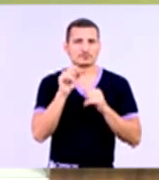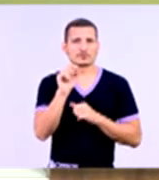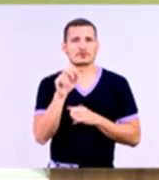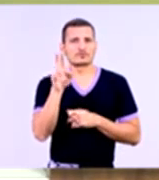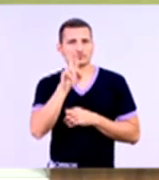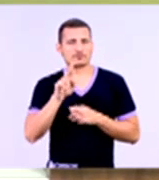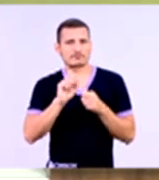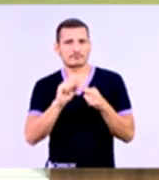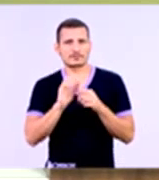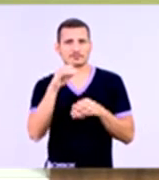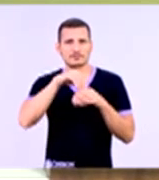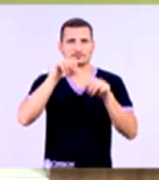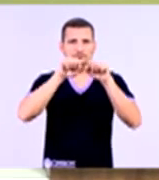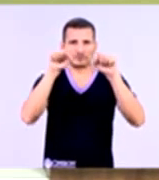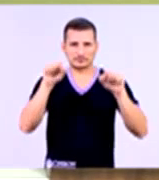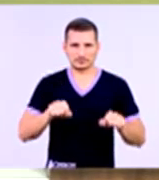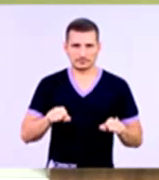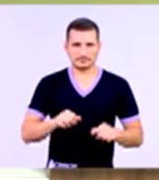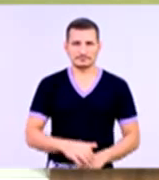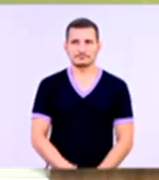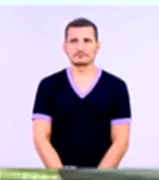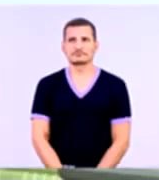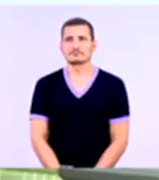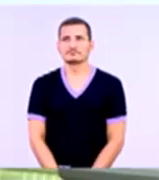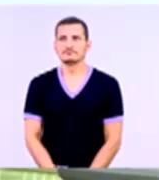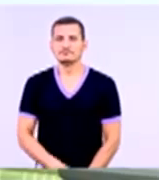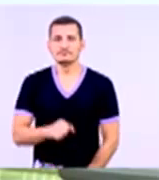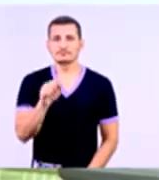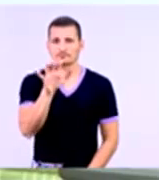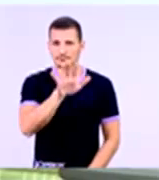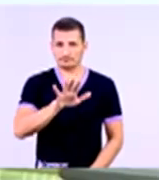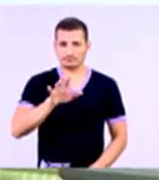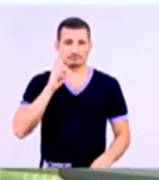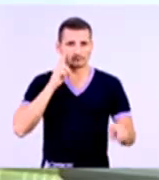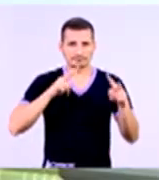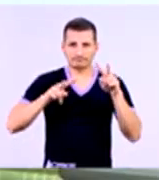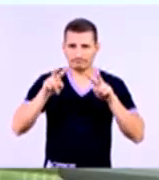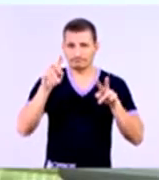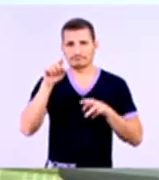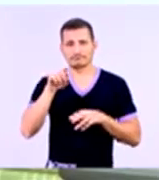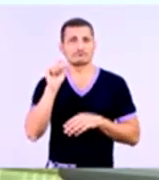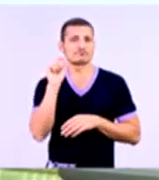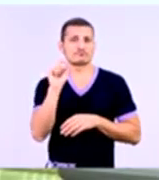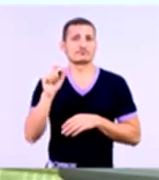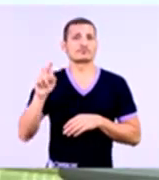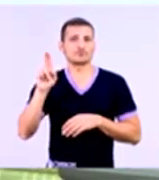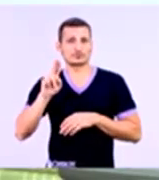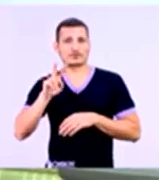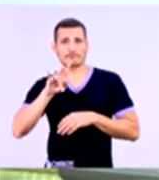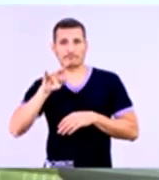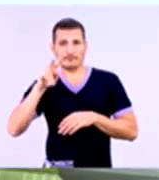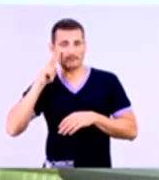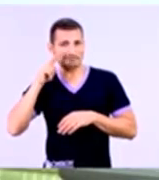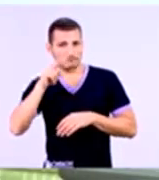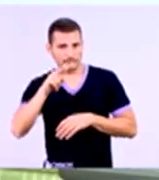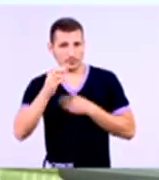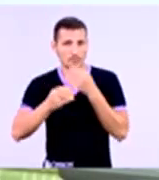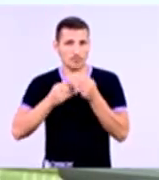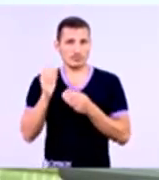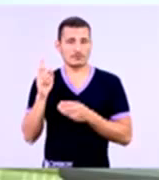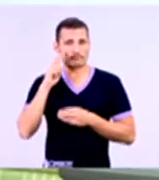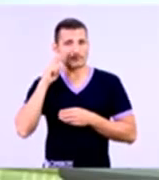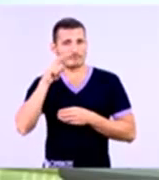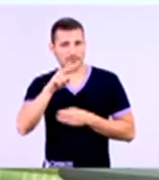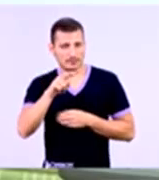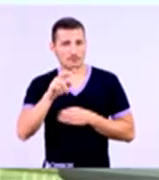usuário faz dentro do sistema. Exatamente. Então, interface visual basicamente é o que o usuário vai ver, da forma que ele vai ver e como ele